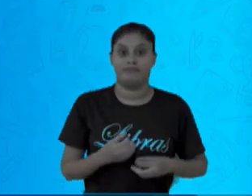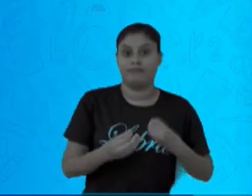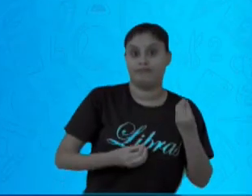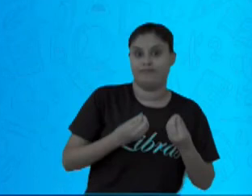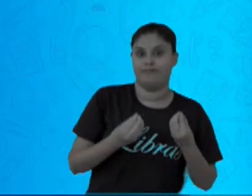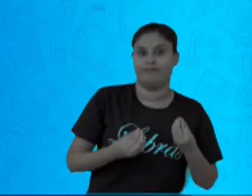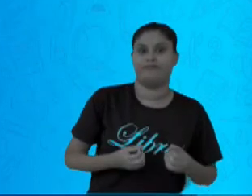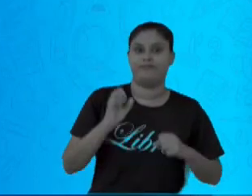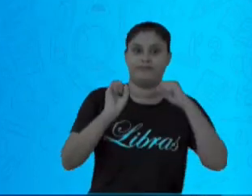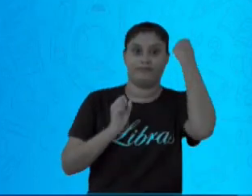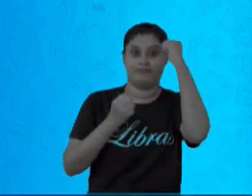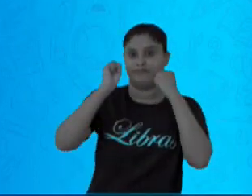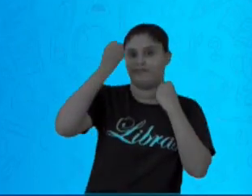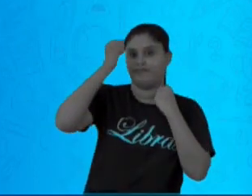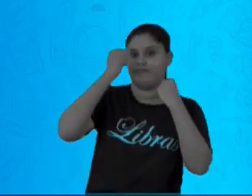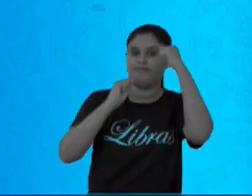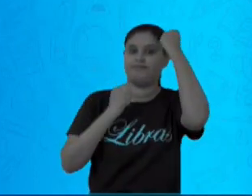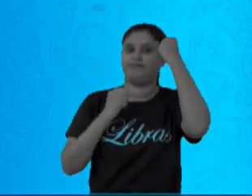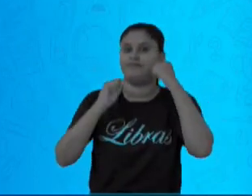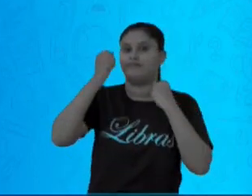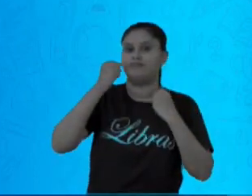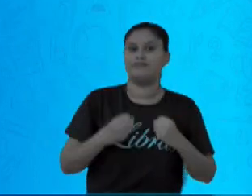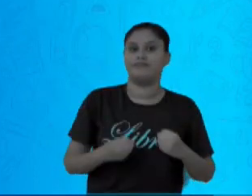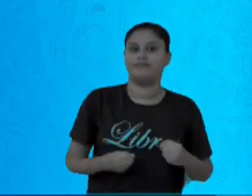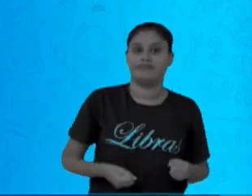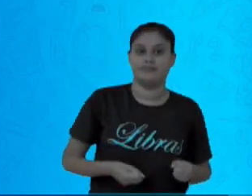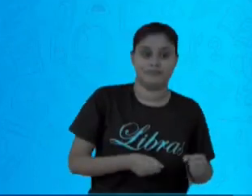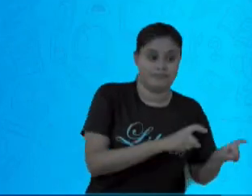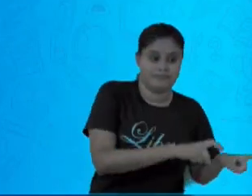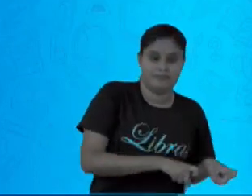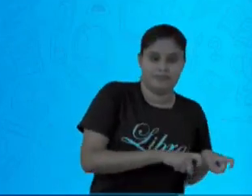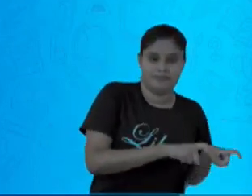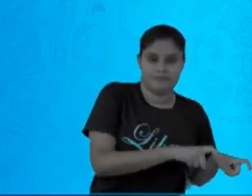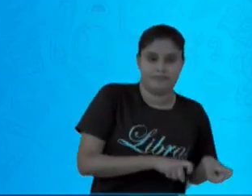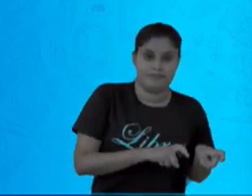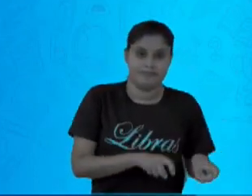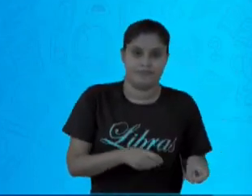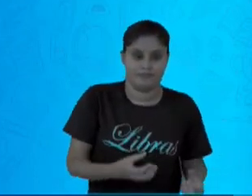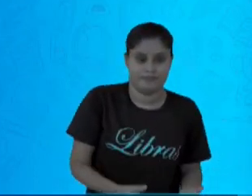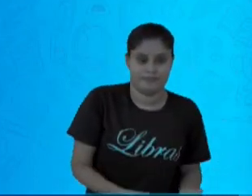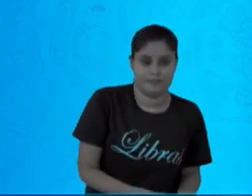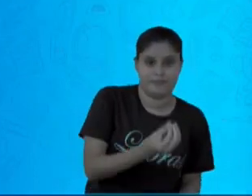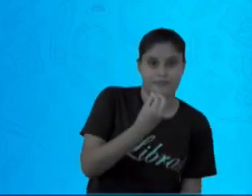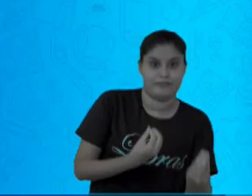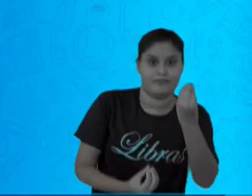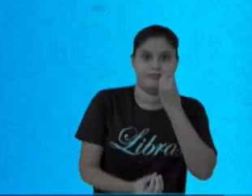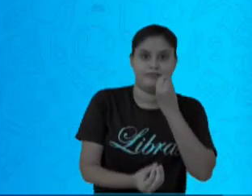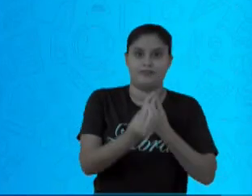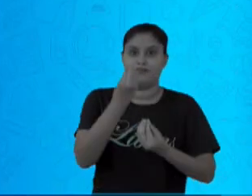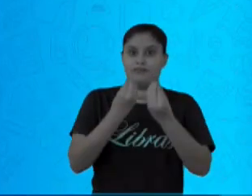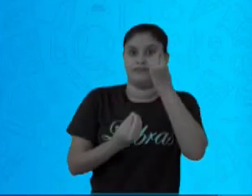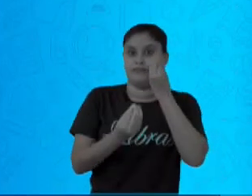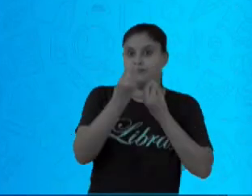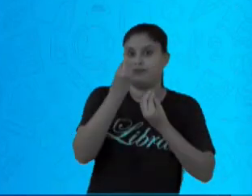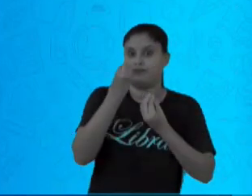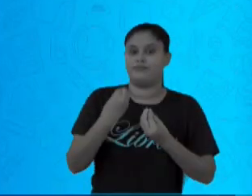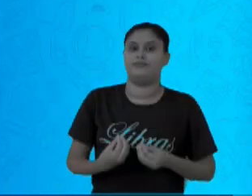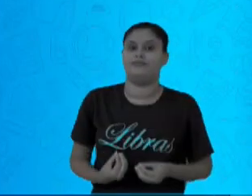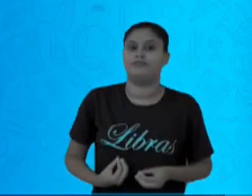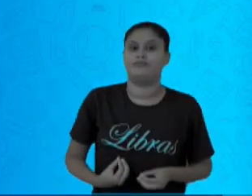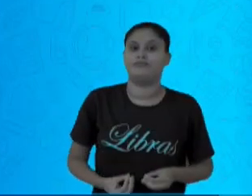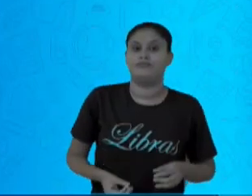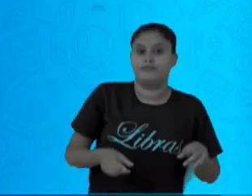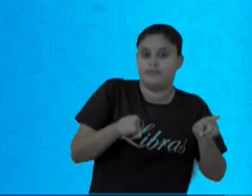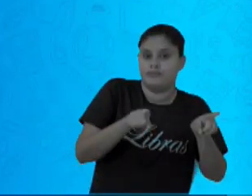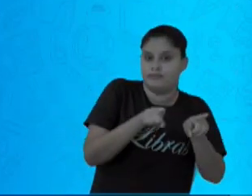utilizar máquinas, né? As máquinas para plantar, as máquinas para colher. Então, com a complementaridade da